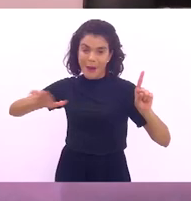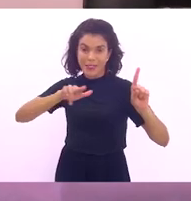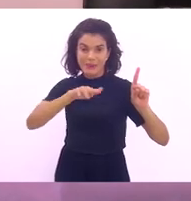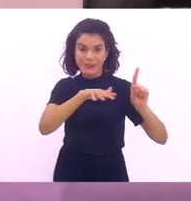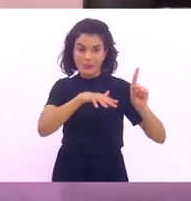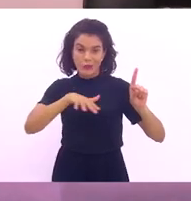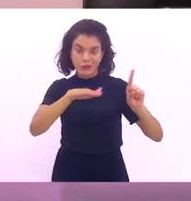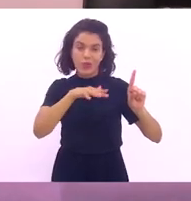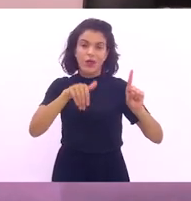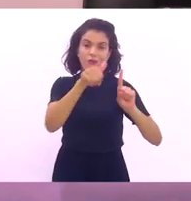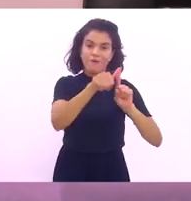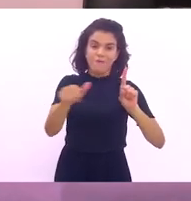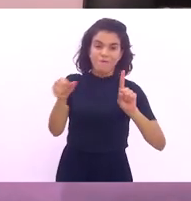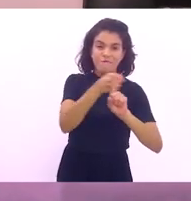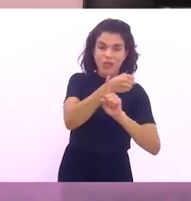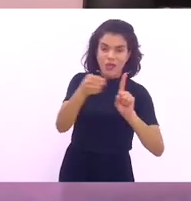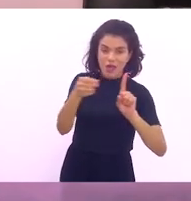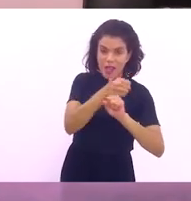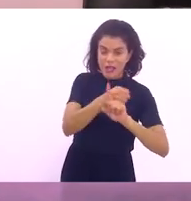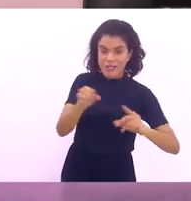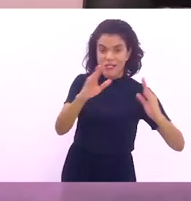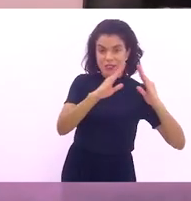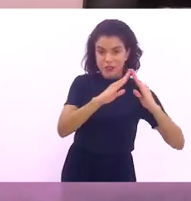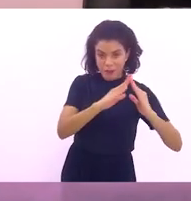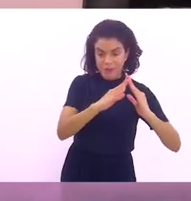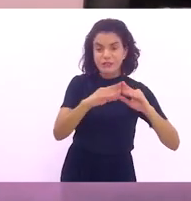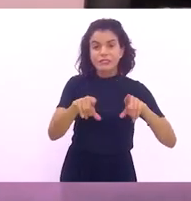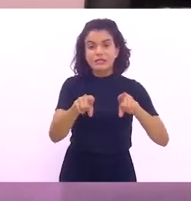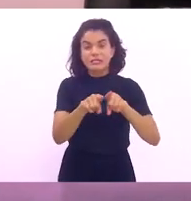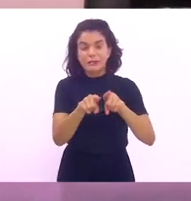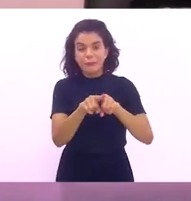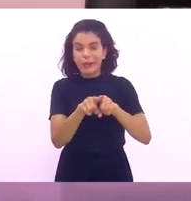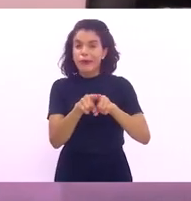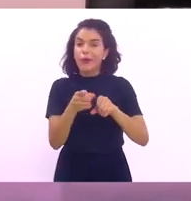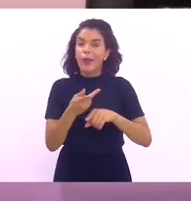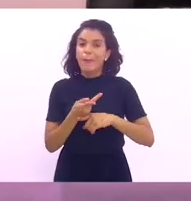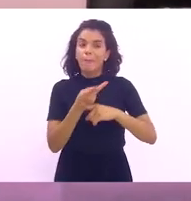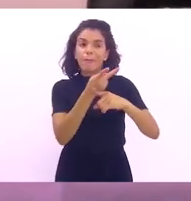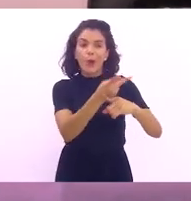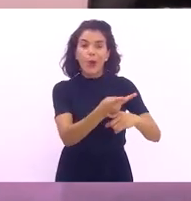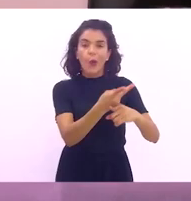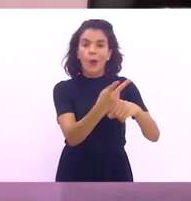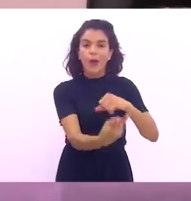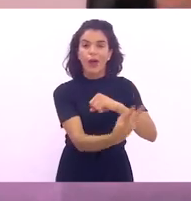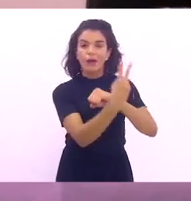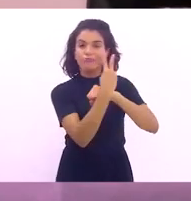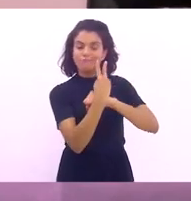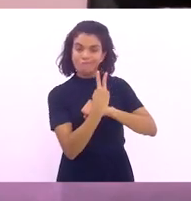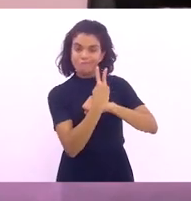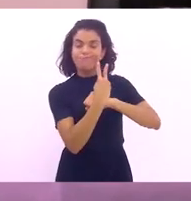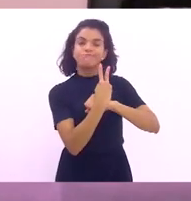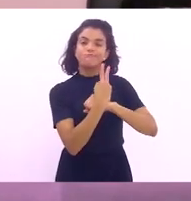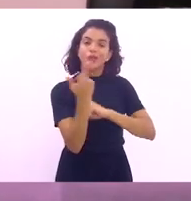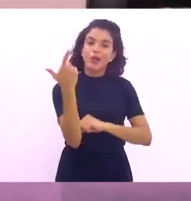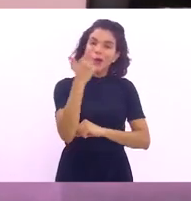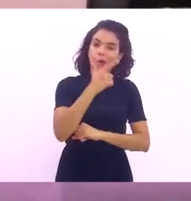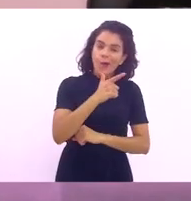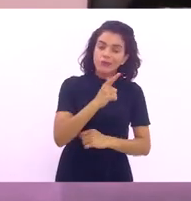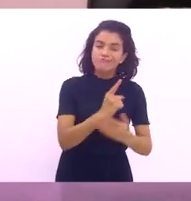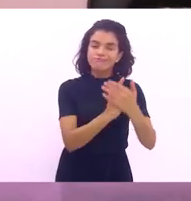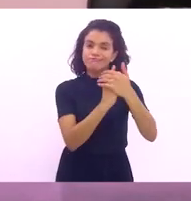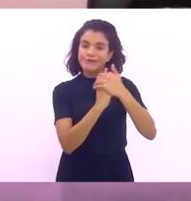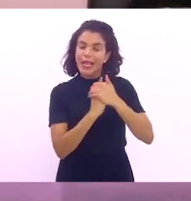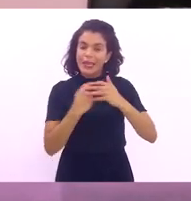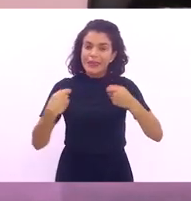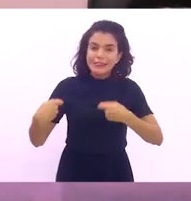de violência doméstica e que portanto procura uma rede de proteção para ter ali acolhido